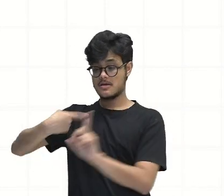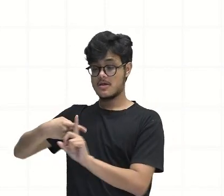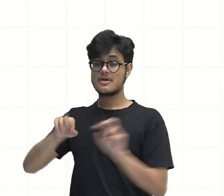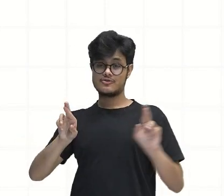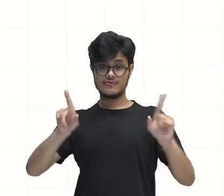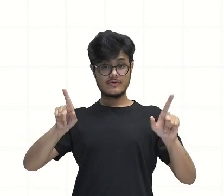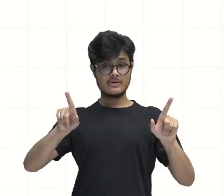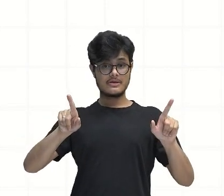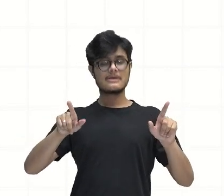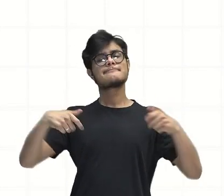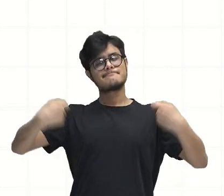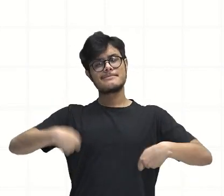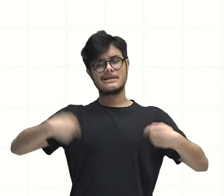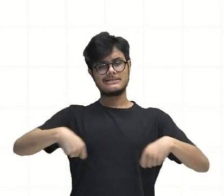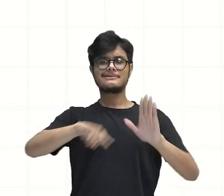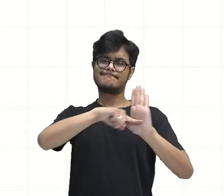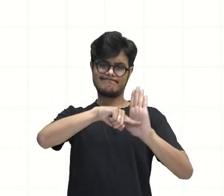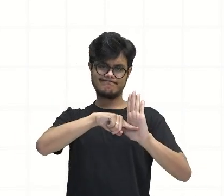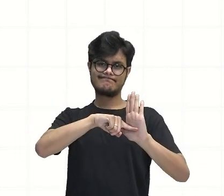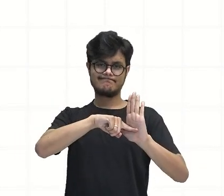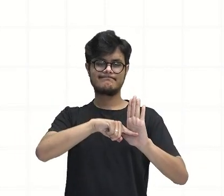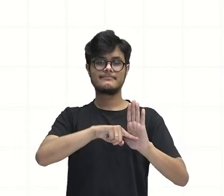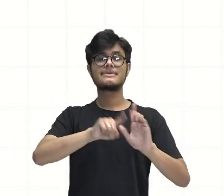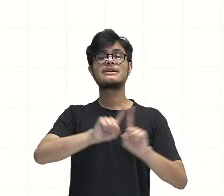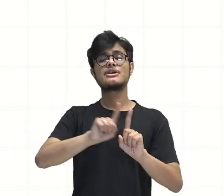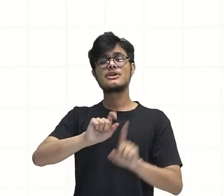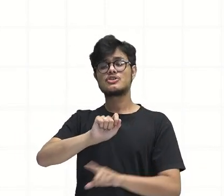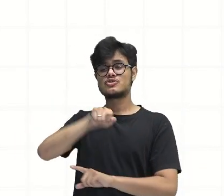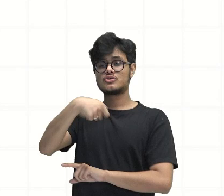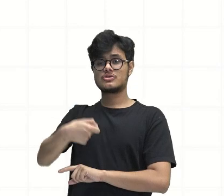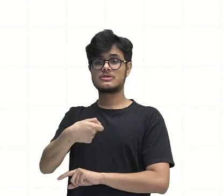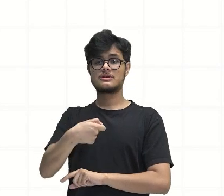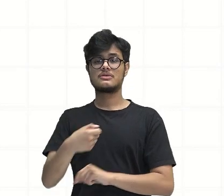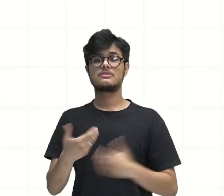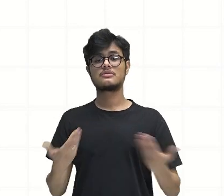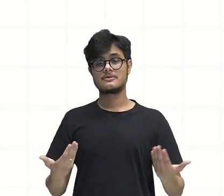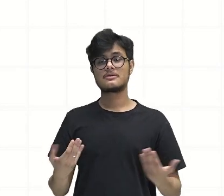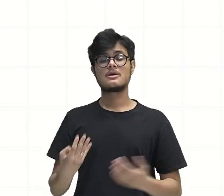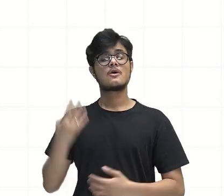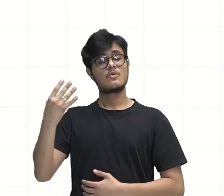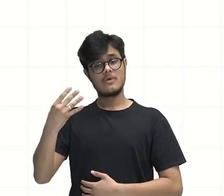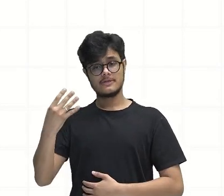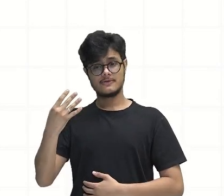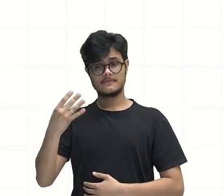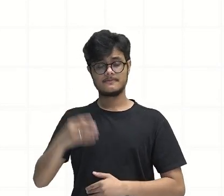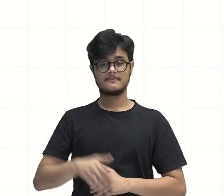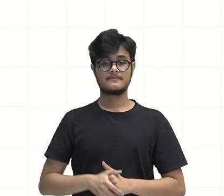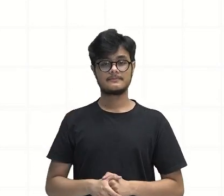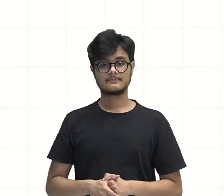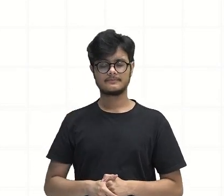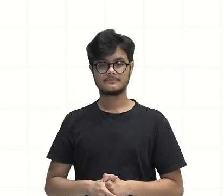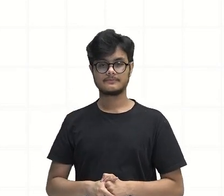vou subtrair e repetir o sinal do maior. Então, vai ficar 6 menos 2, 4.